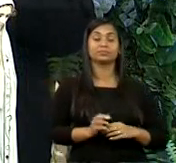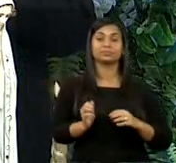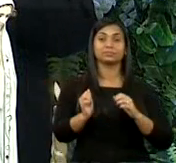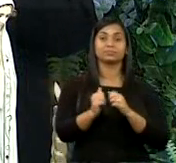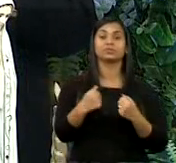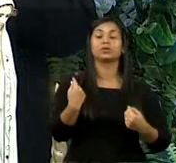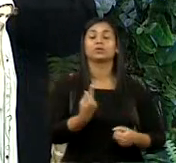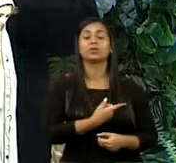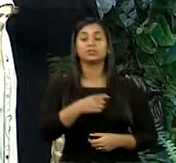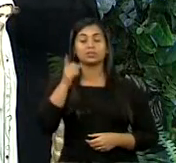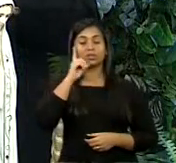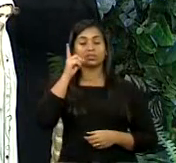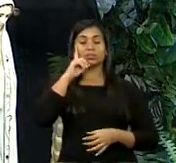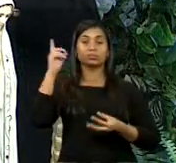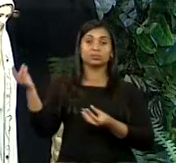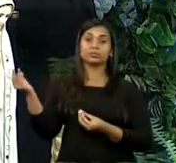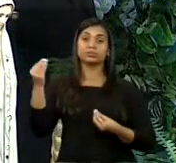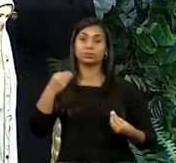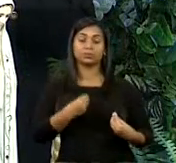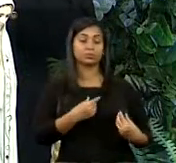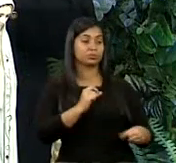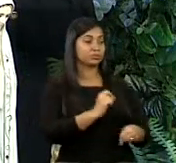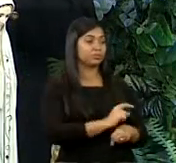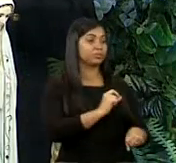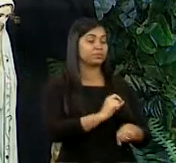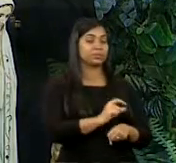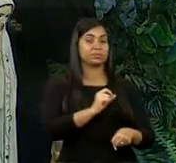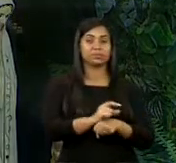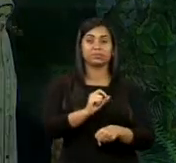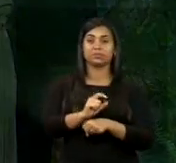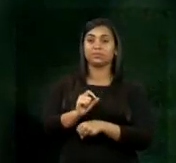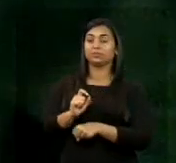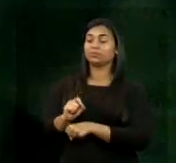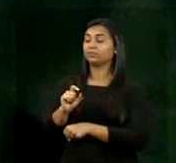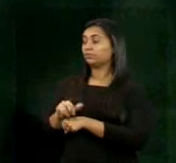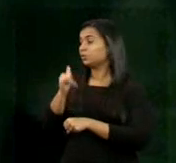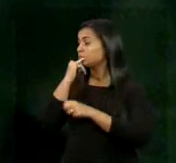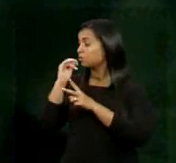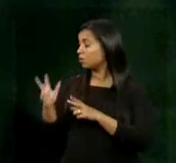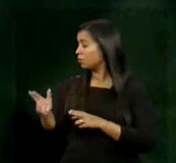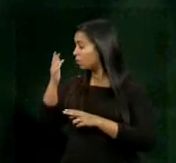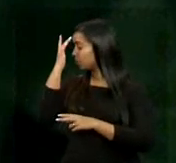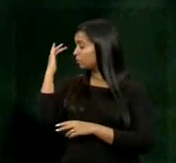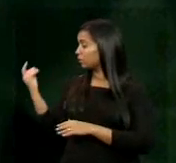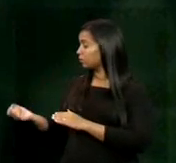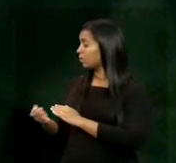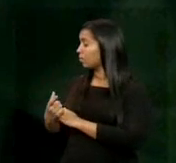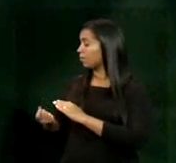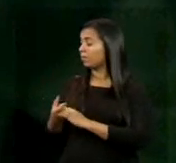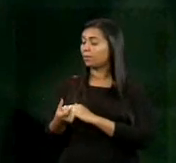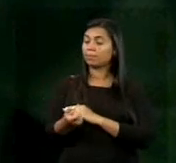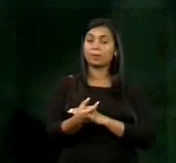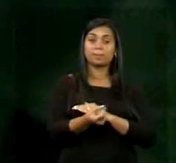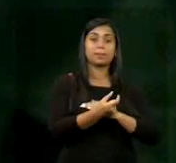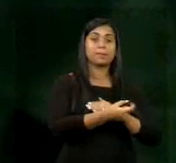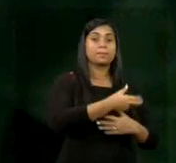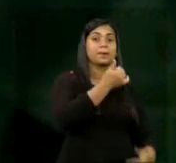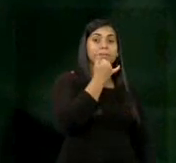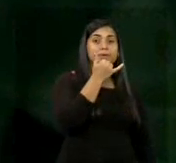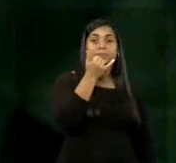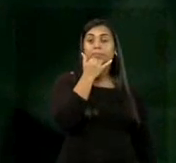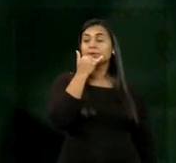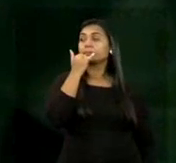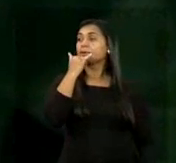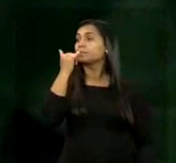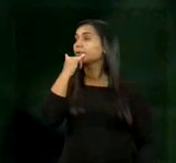céu. O pão nosso de cada dia nos dai hoje, perdoai-nos as nossas ofensas, assim como nós